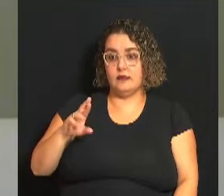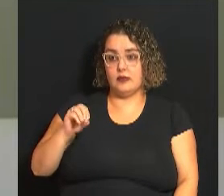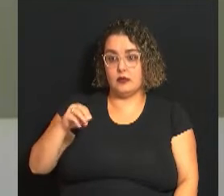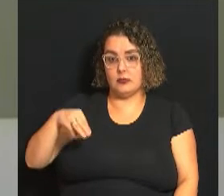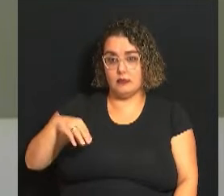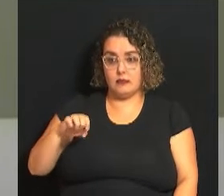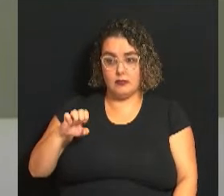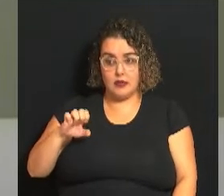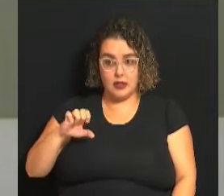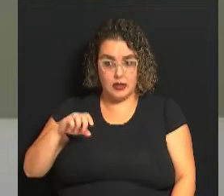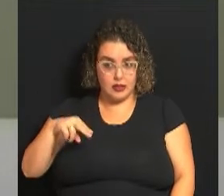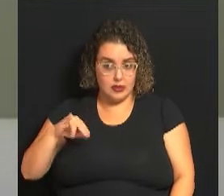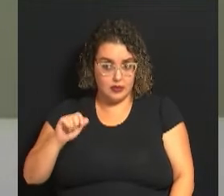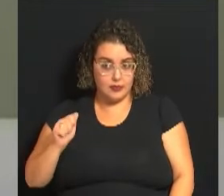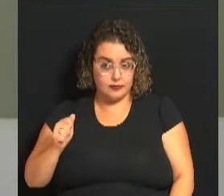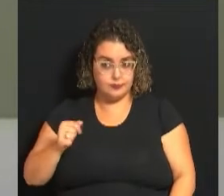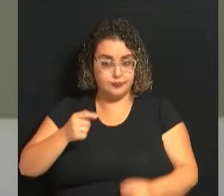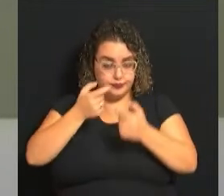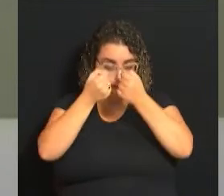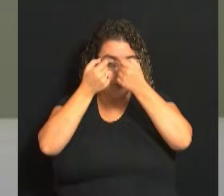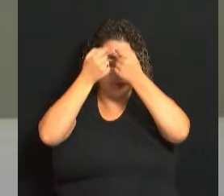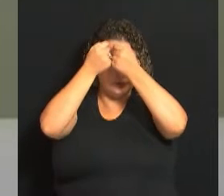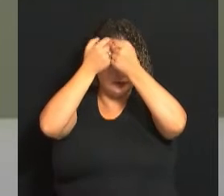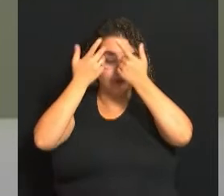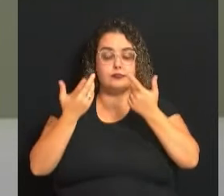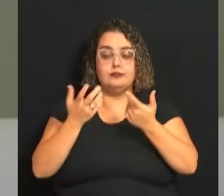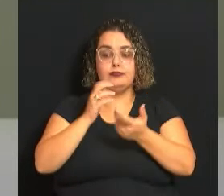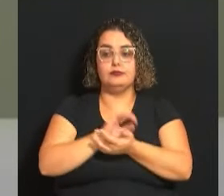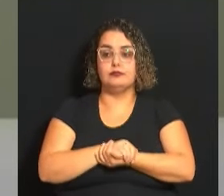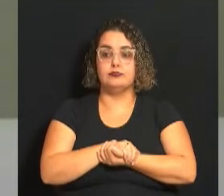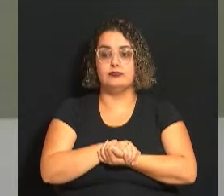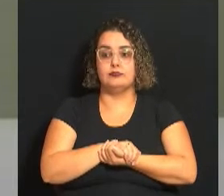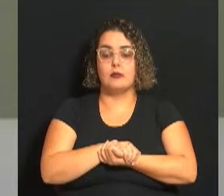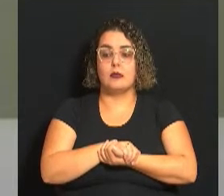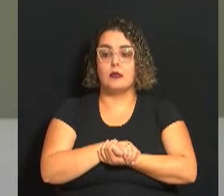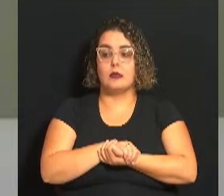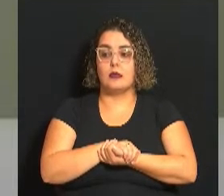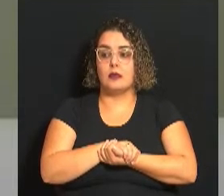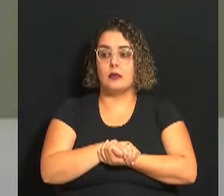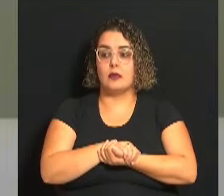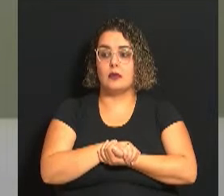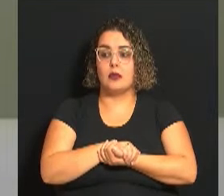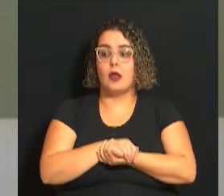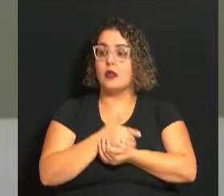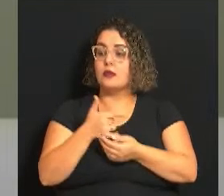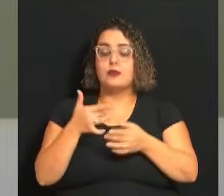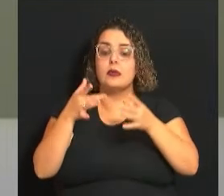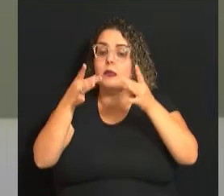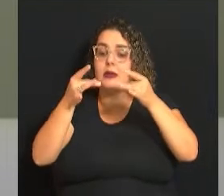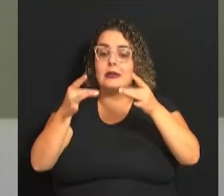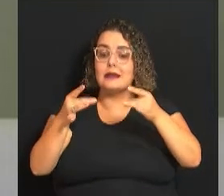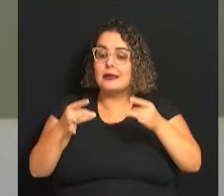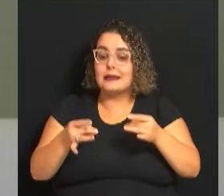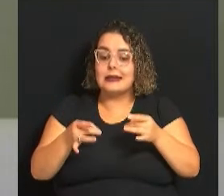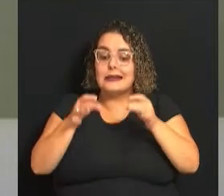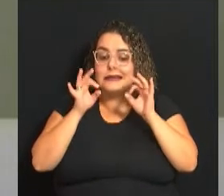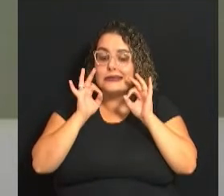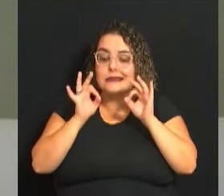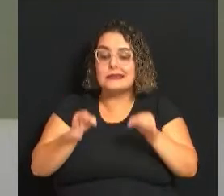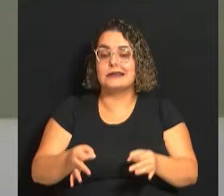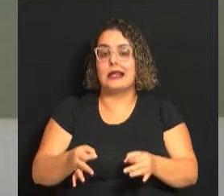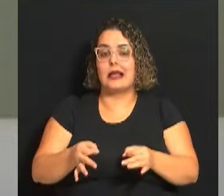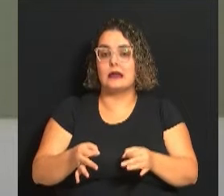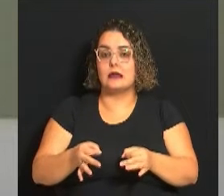No câncer de cérebro, a gente não tem uma definição exata daquilo que